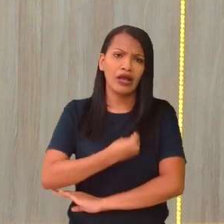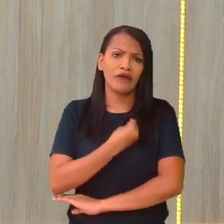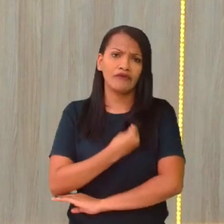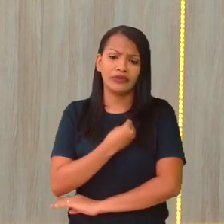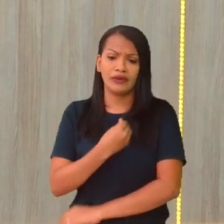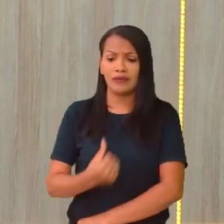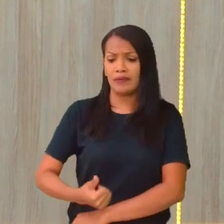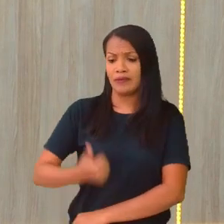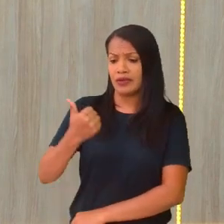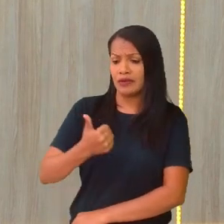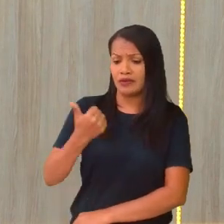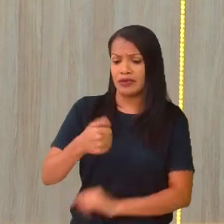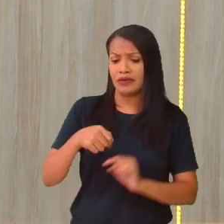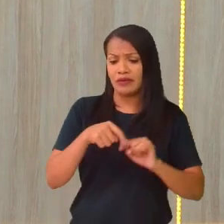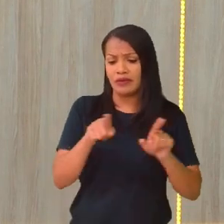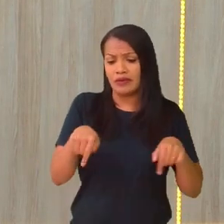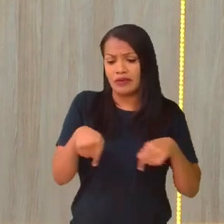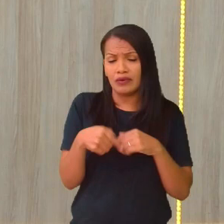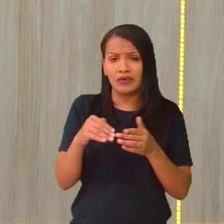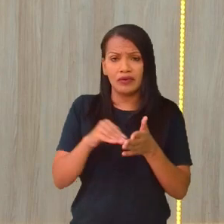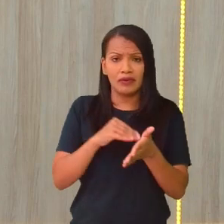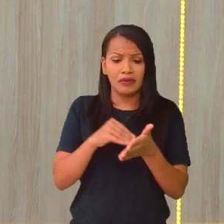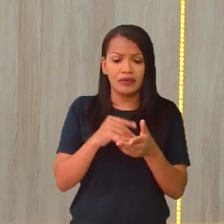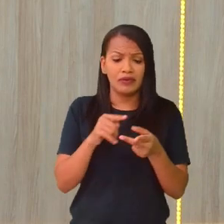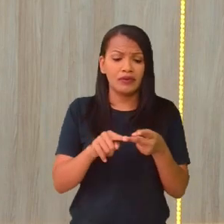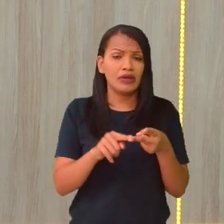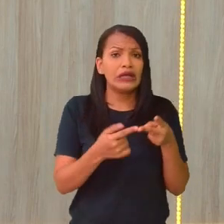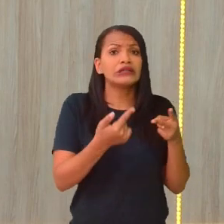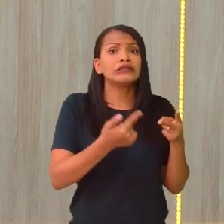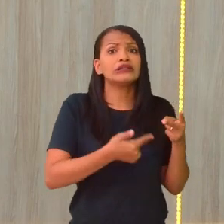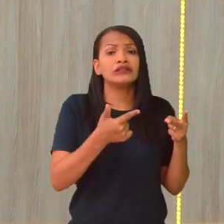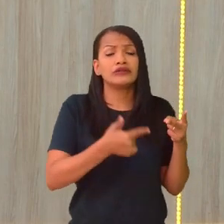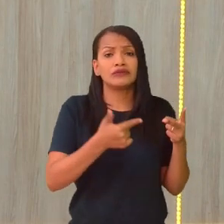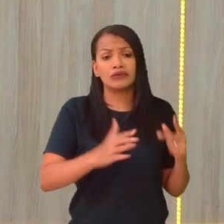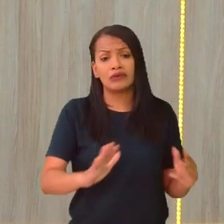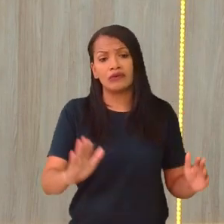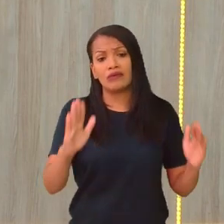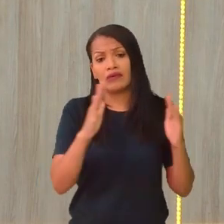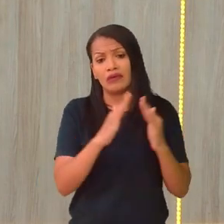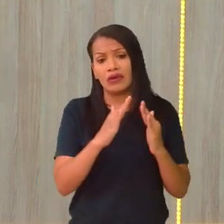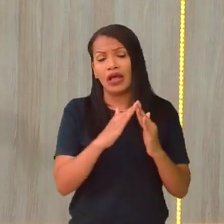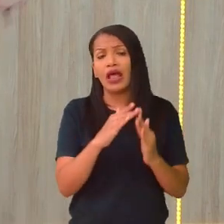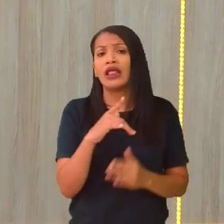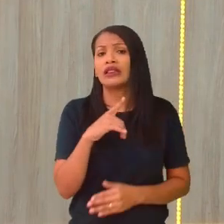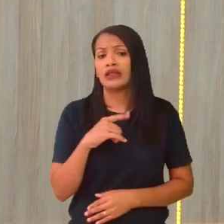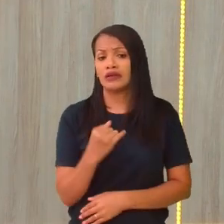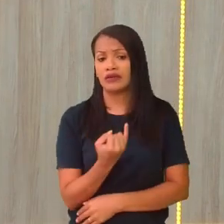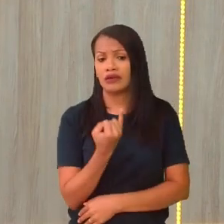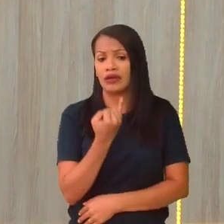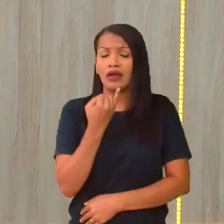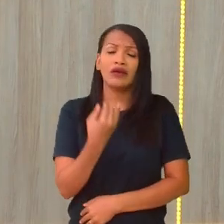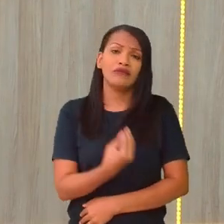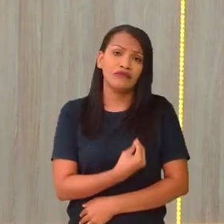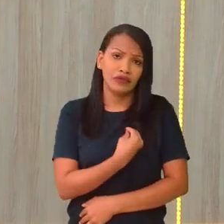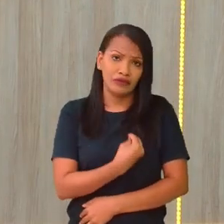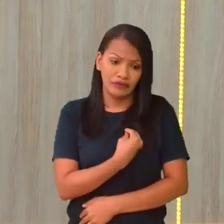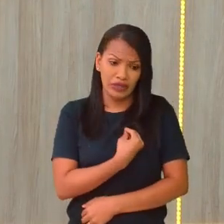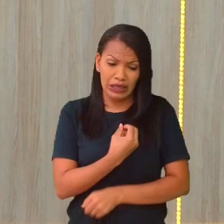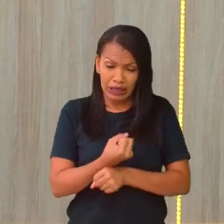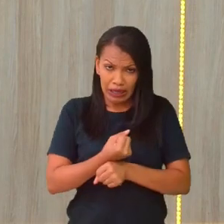escritório. E a segunda, ela queria que se transformasse em uma casa, porque aí ela teria muito valor, né? Viveria durante muitos